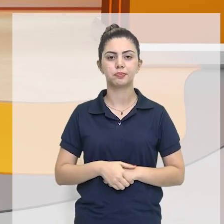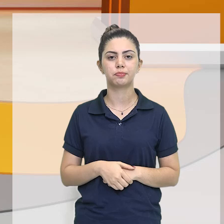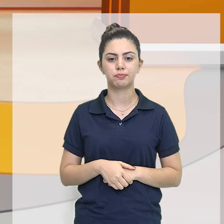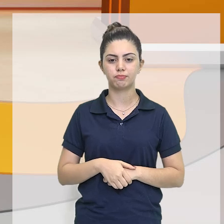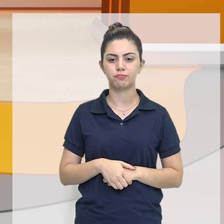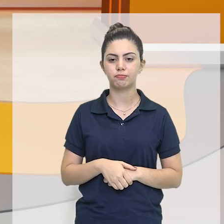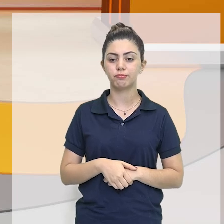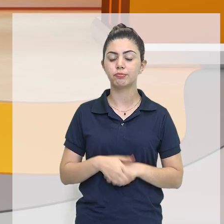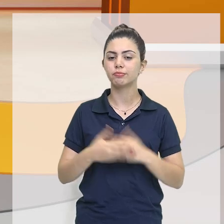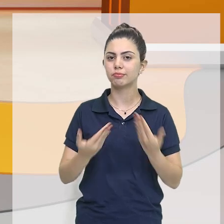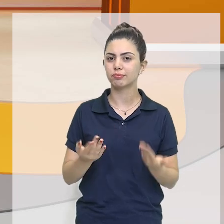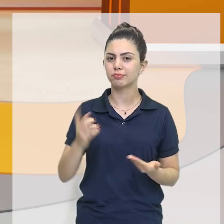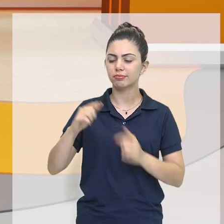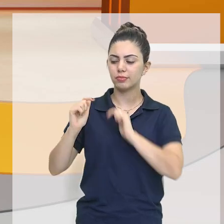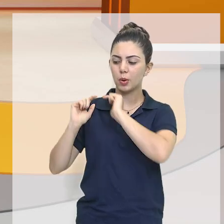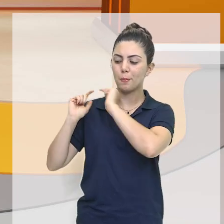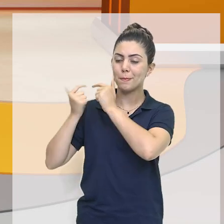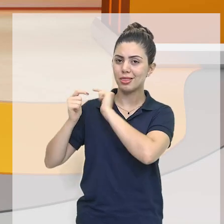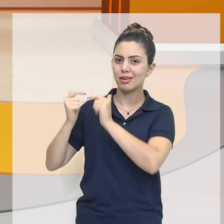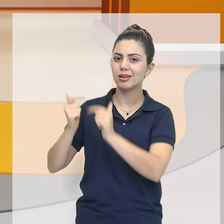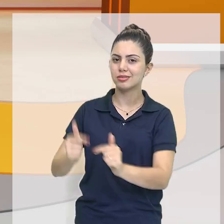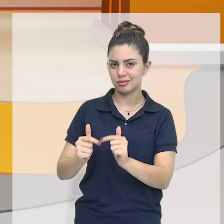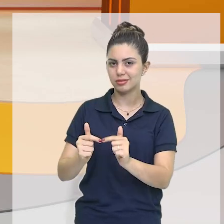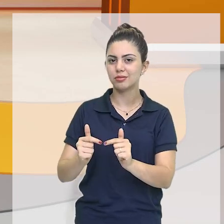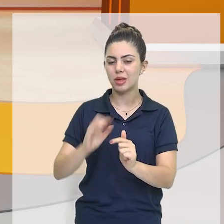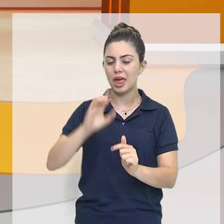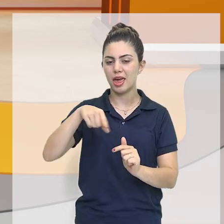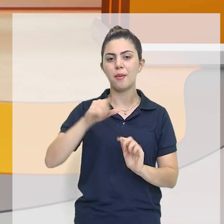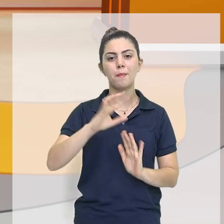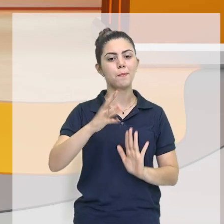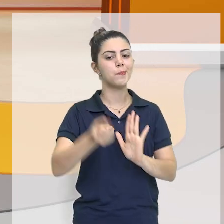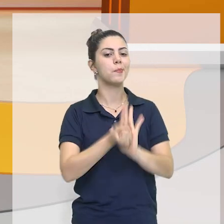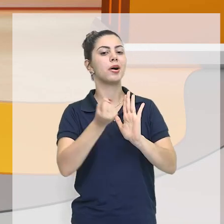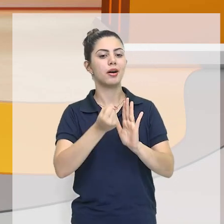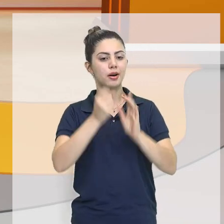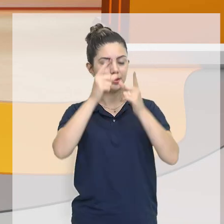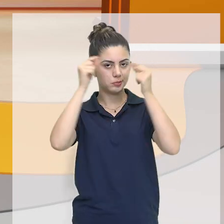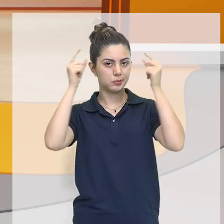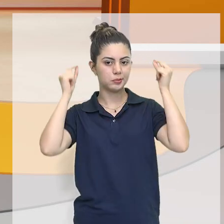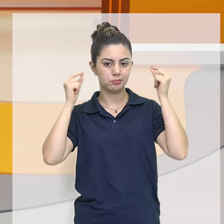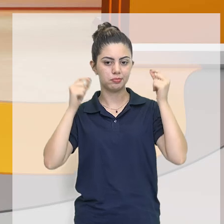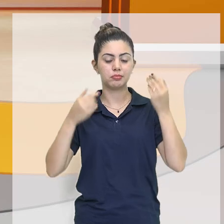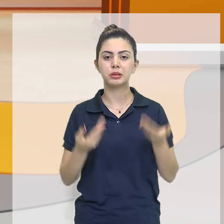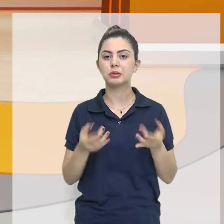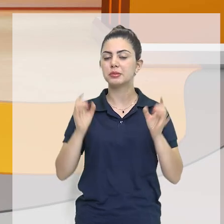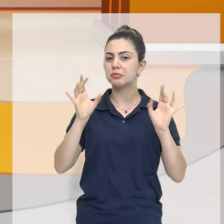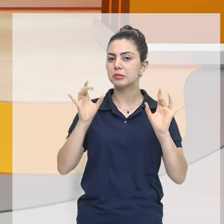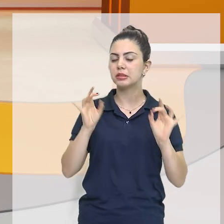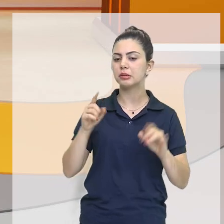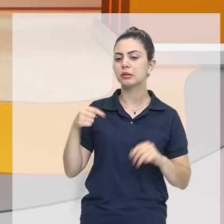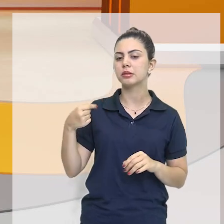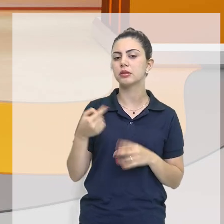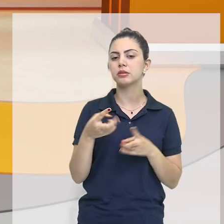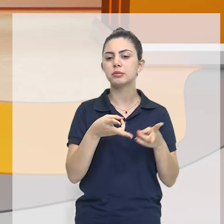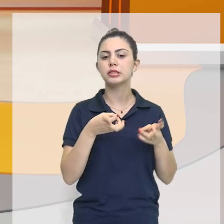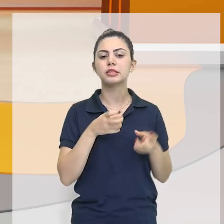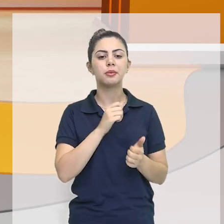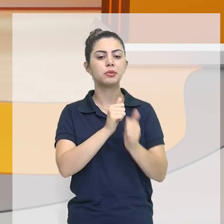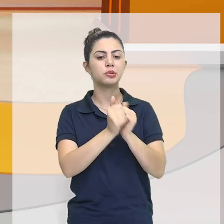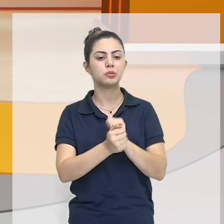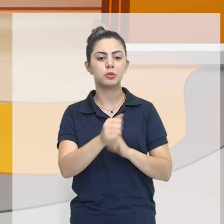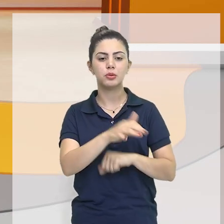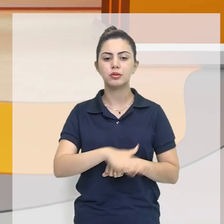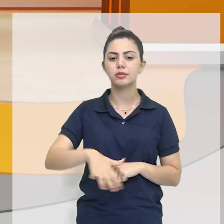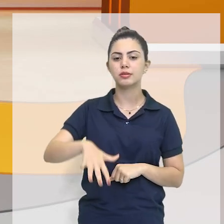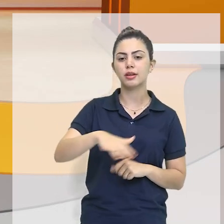um legado, né? Eles são um legado extremamente especial e que nos mostra, né, como o esporte